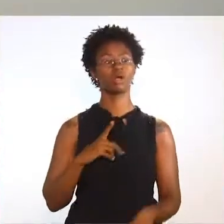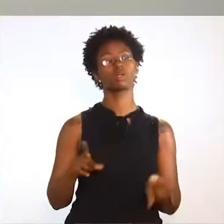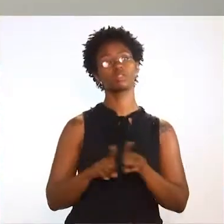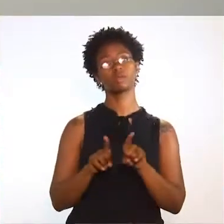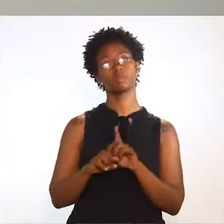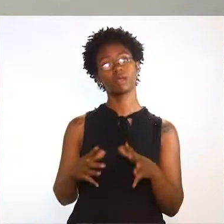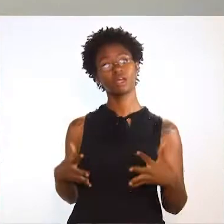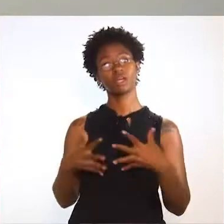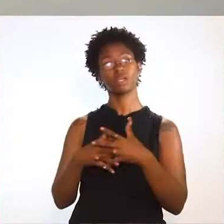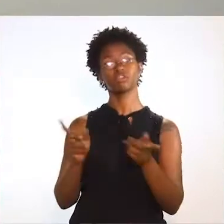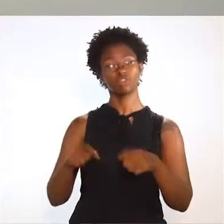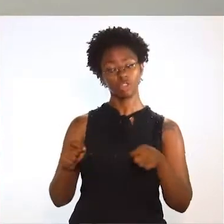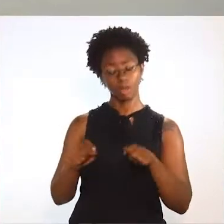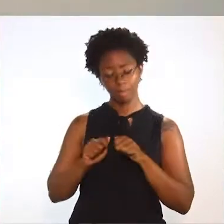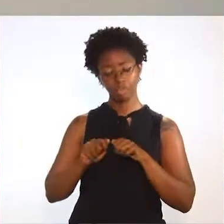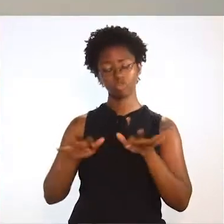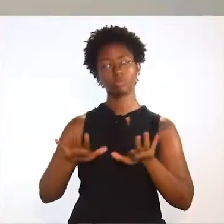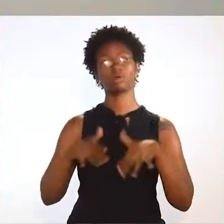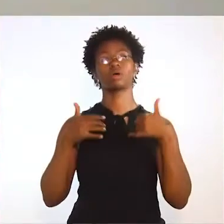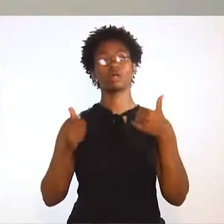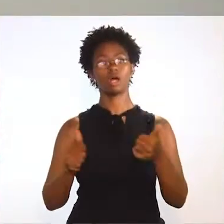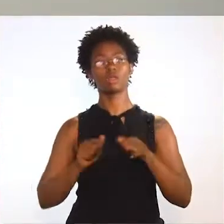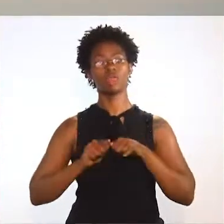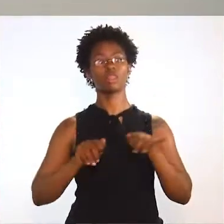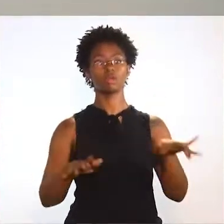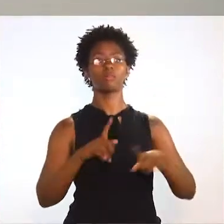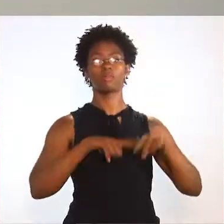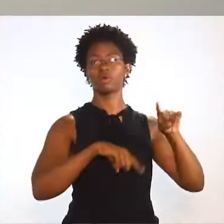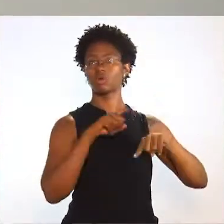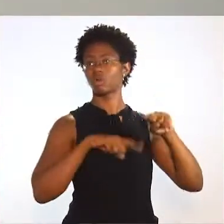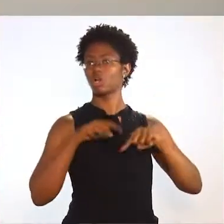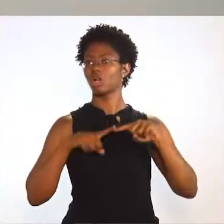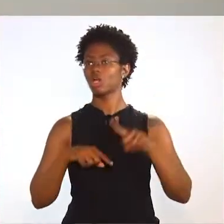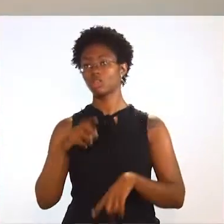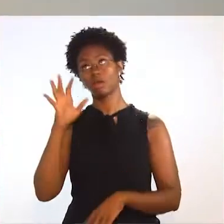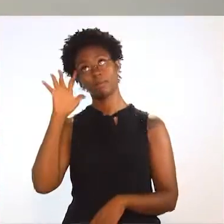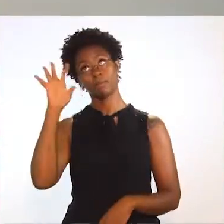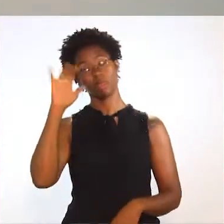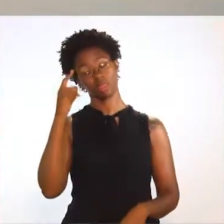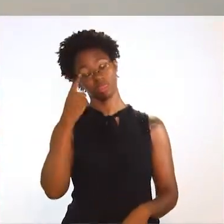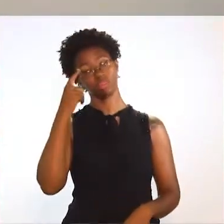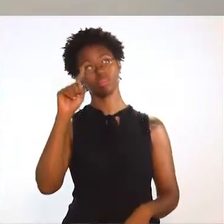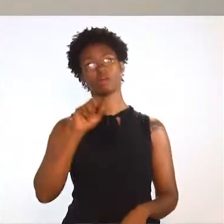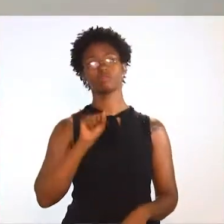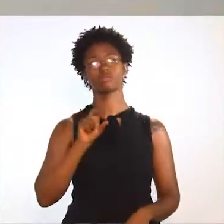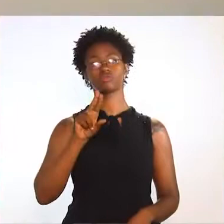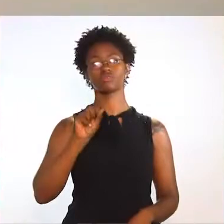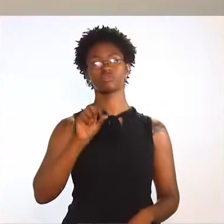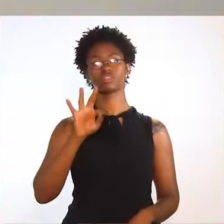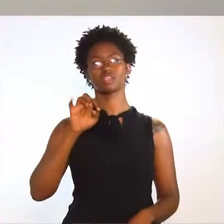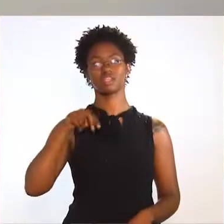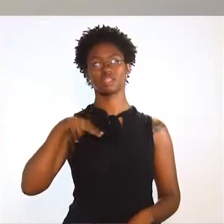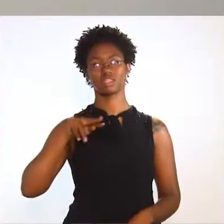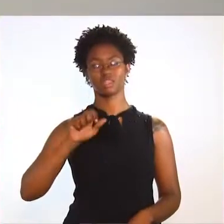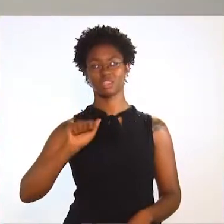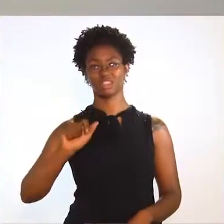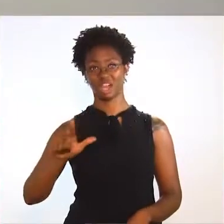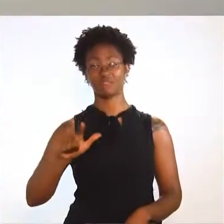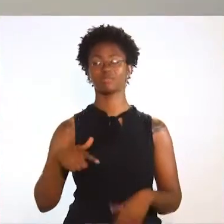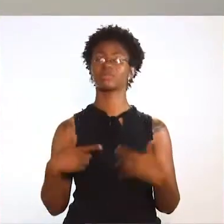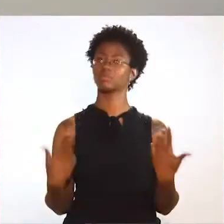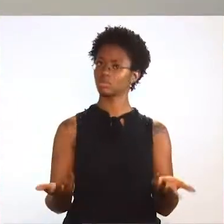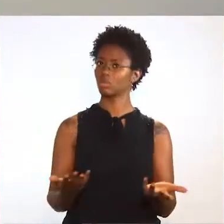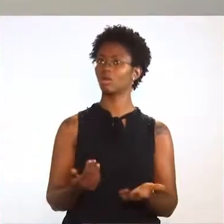funcionar melhor, levando produtos para as pessoas que têm esse viés da sustentabilidade, de ser um produto que já vem de um